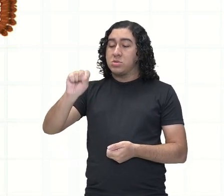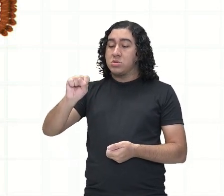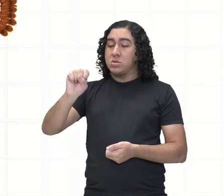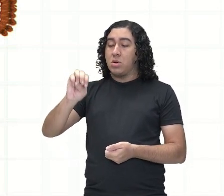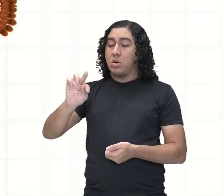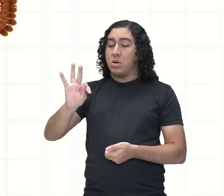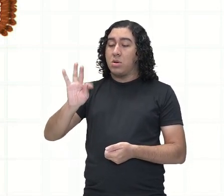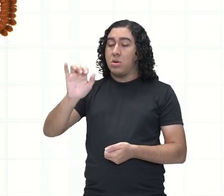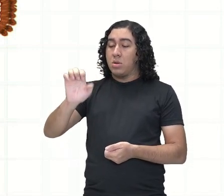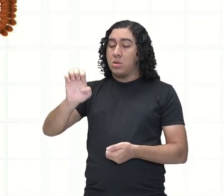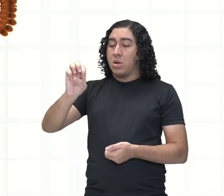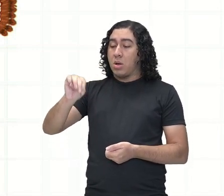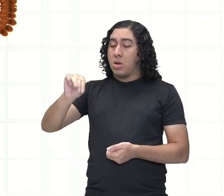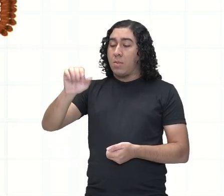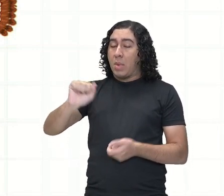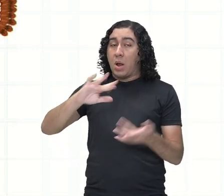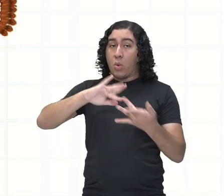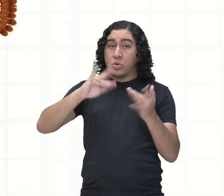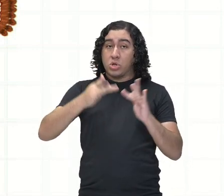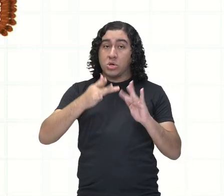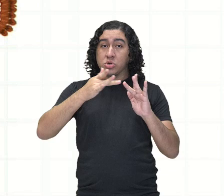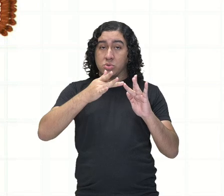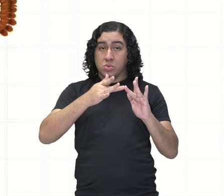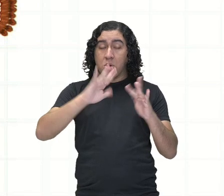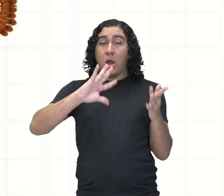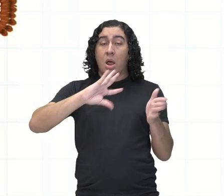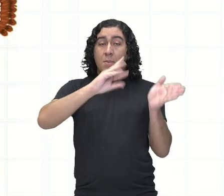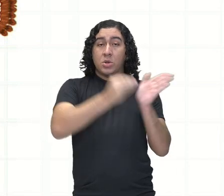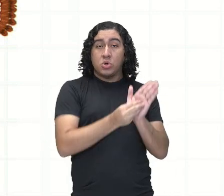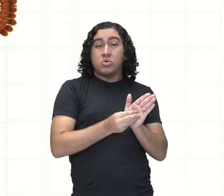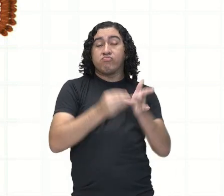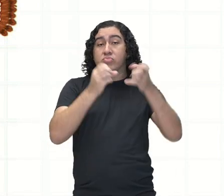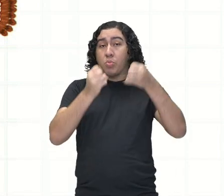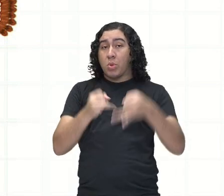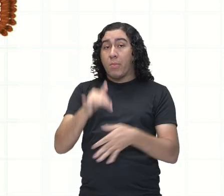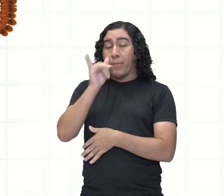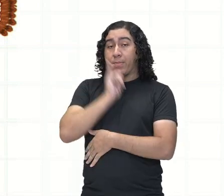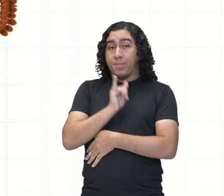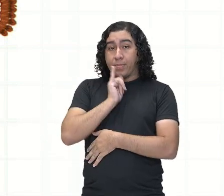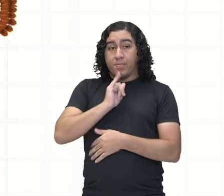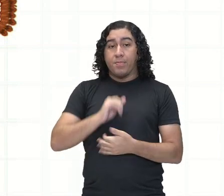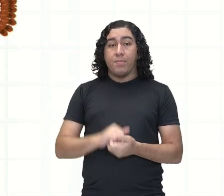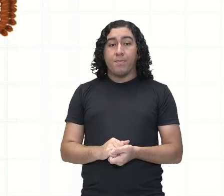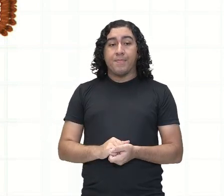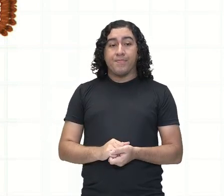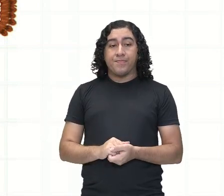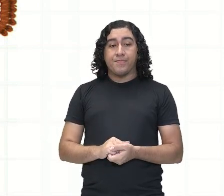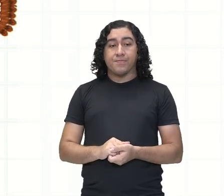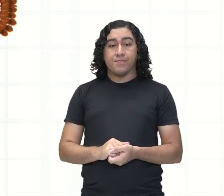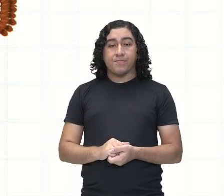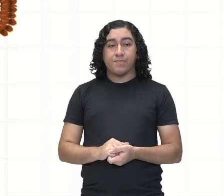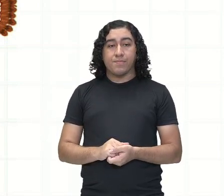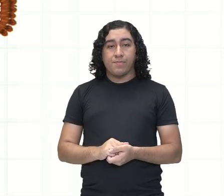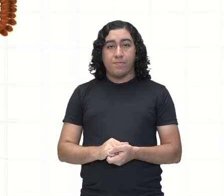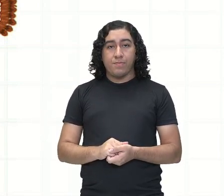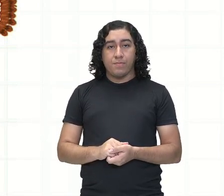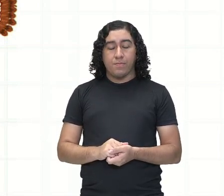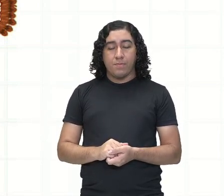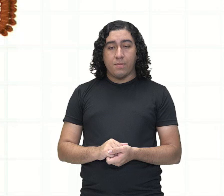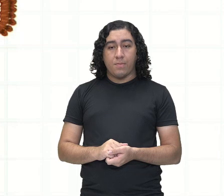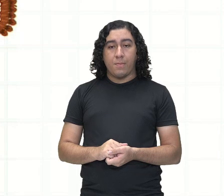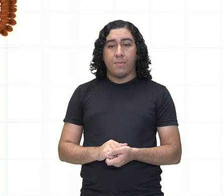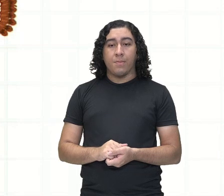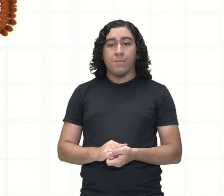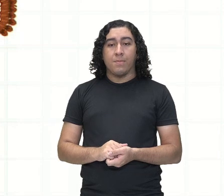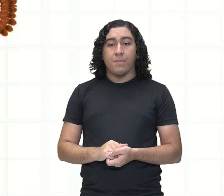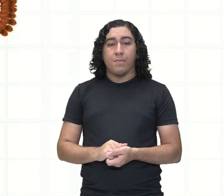quero aqui dizer para vocês, por exemplo, quem mora em